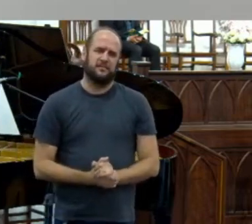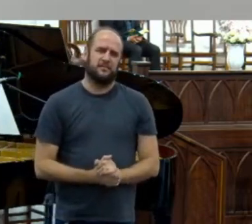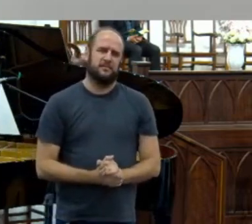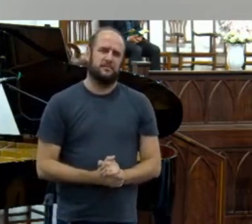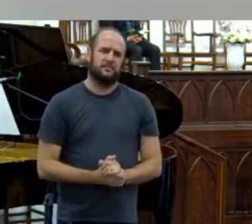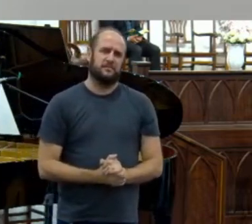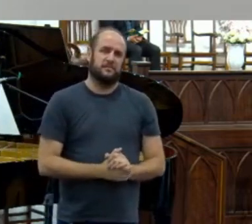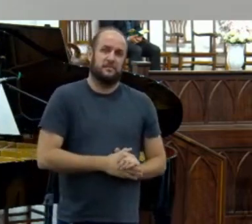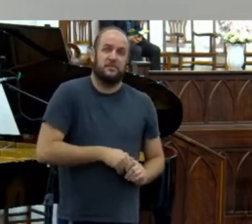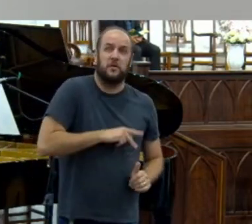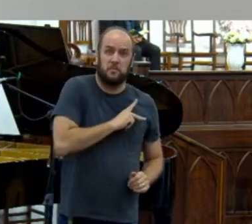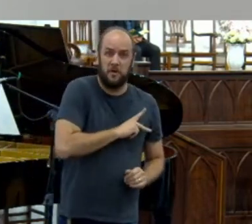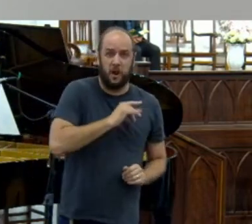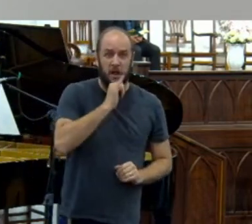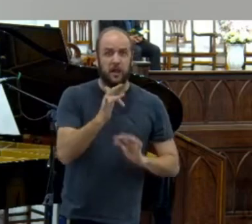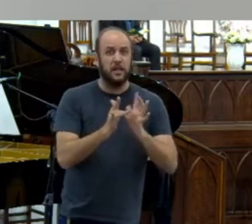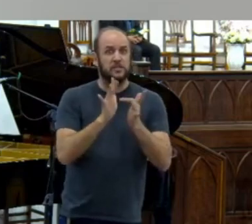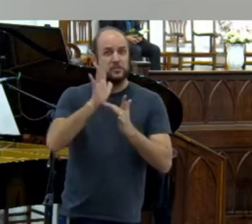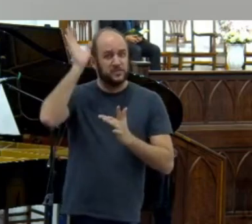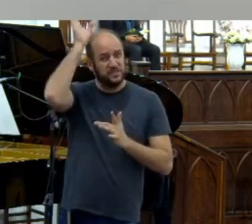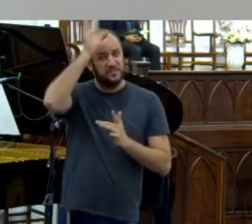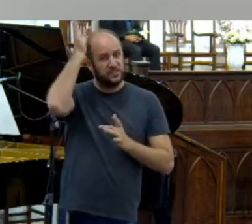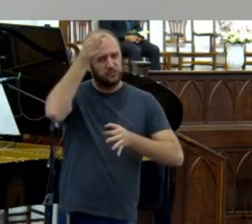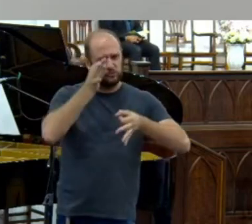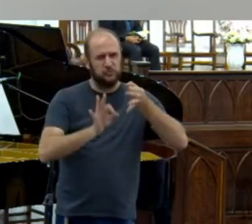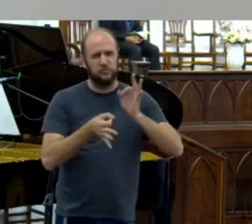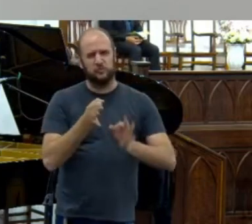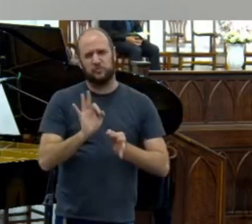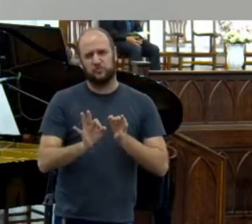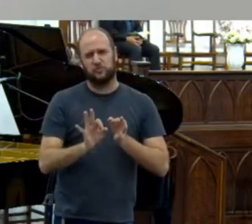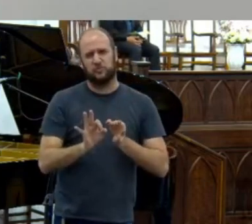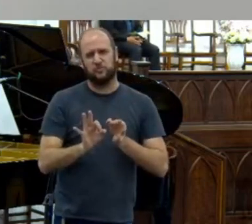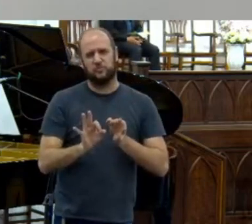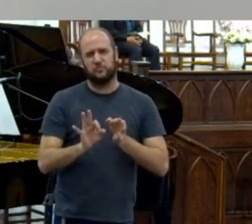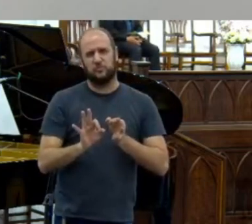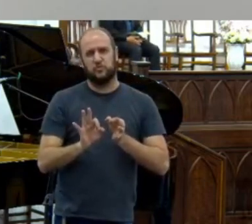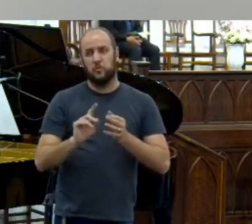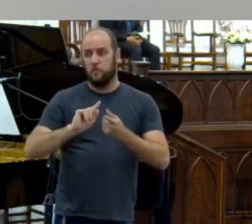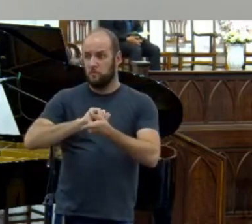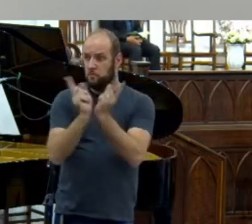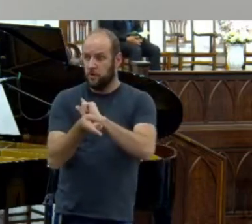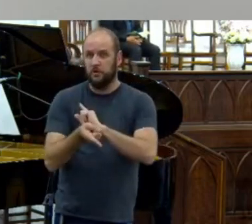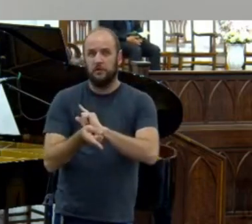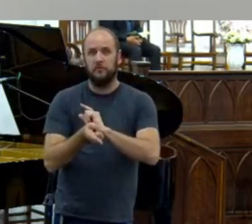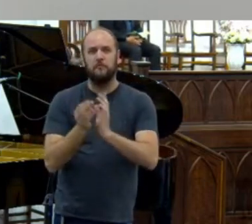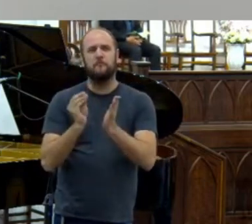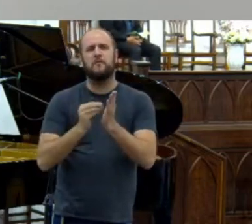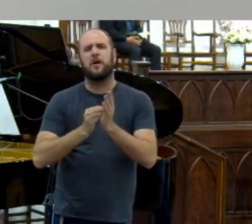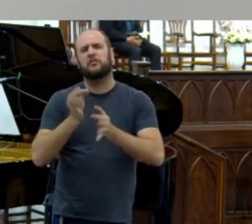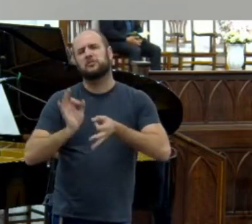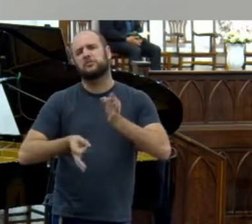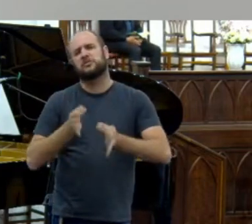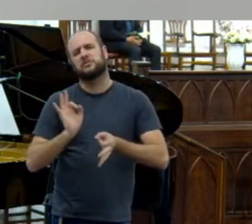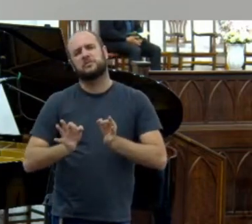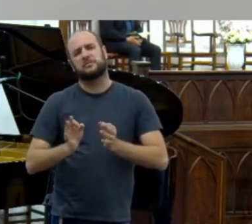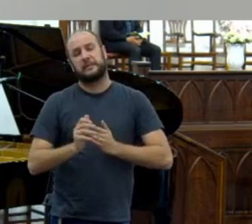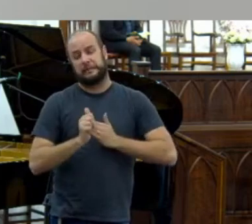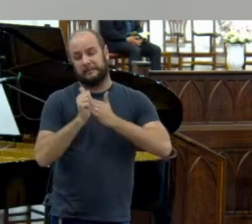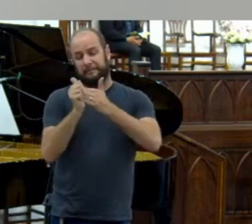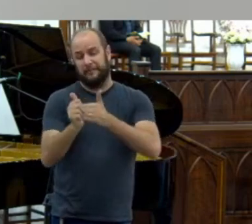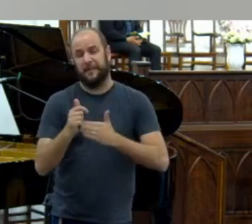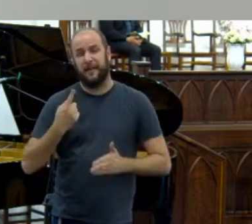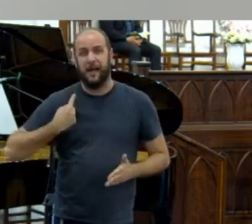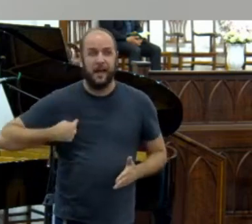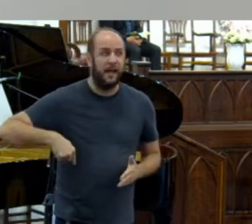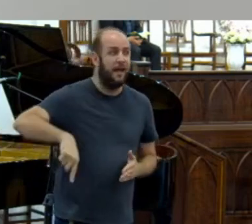Jesus Cristo, o justo, foi tratado como injusto para nos conduzir a Deus. Para